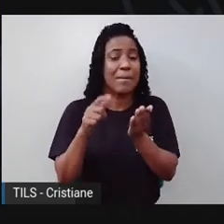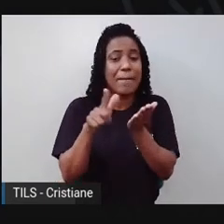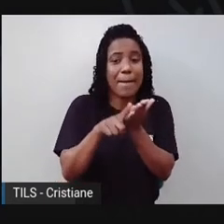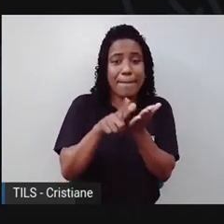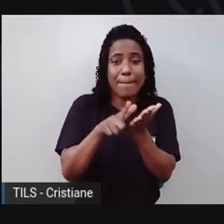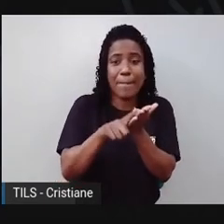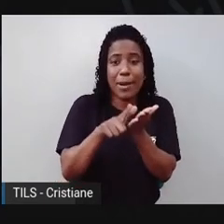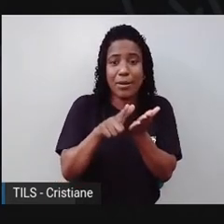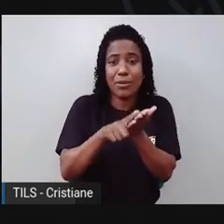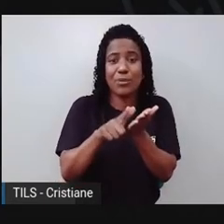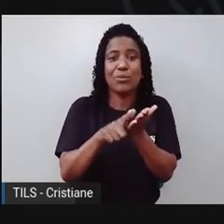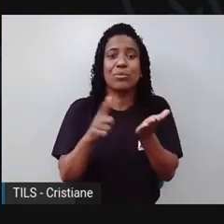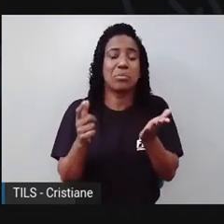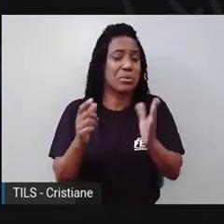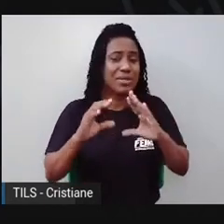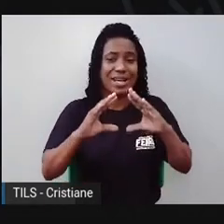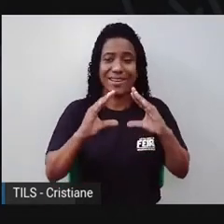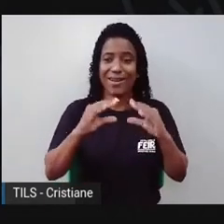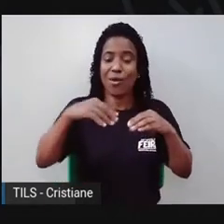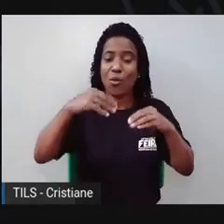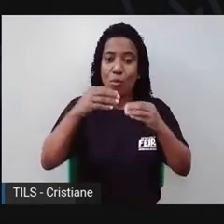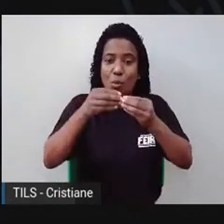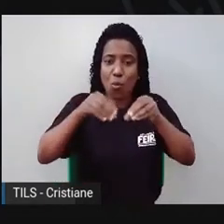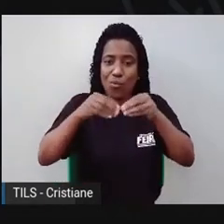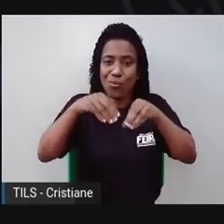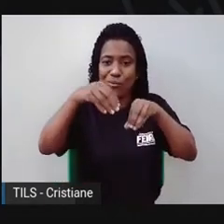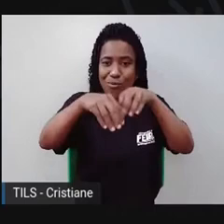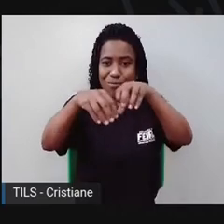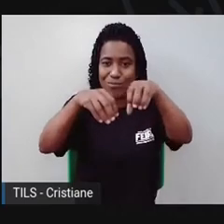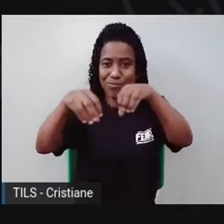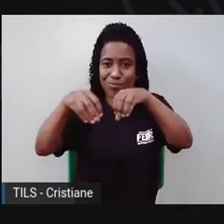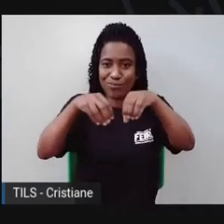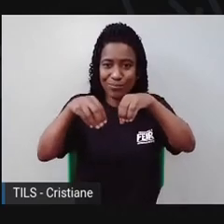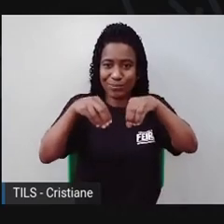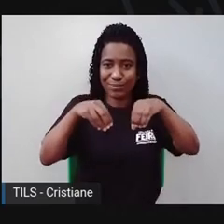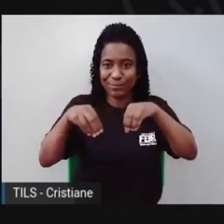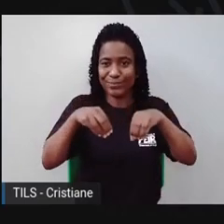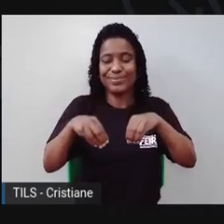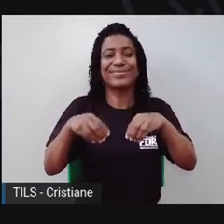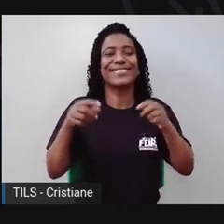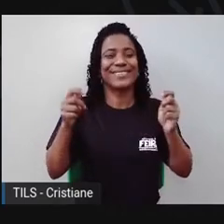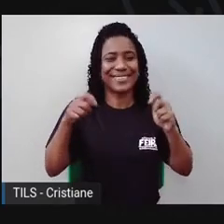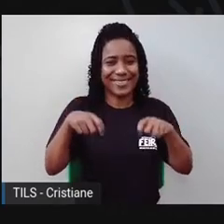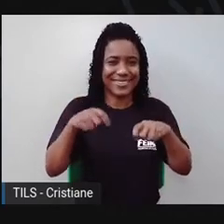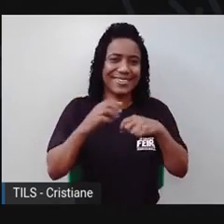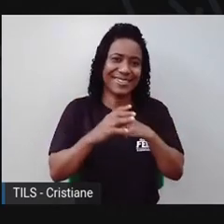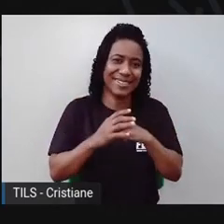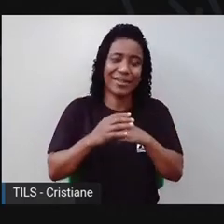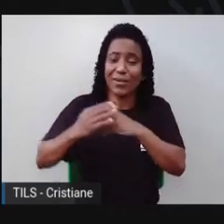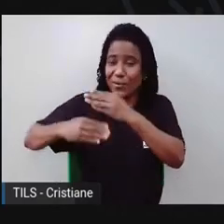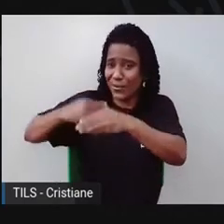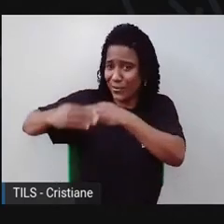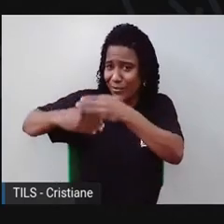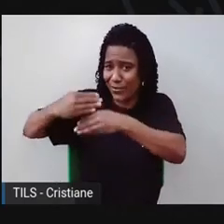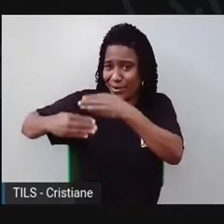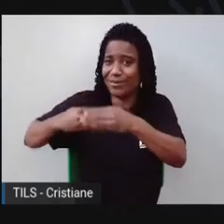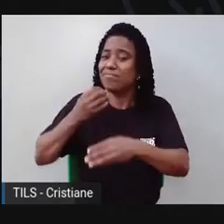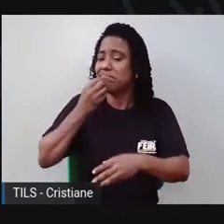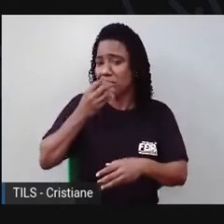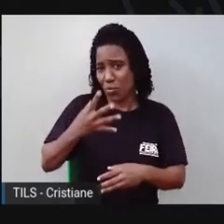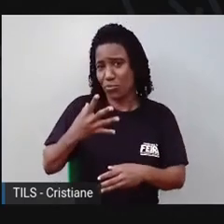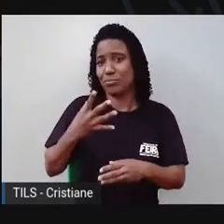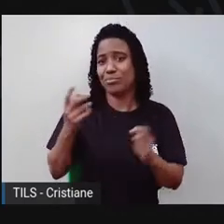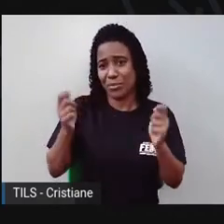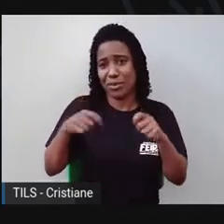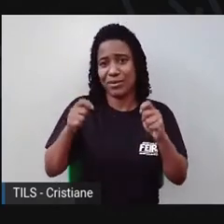escola, pode ser caixa de ovo, né? Ou então, para ser mais prático aqui, a Pró está usando papel higiênico. E